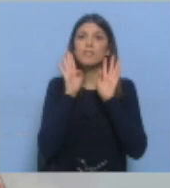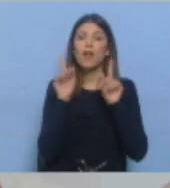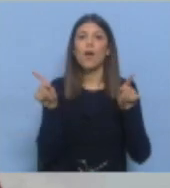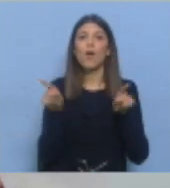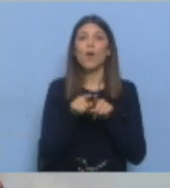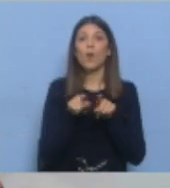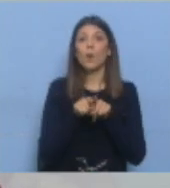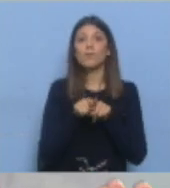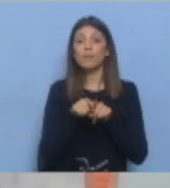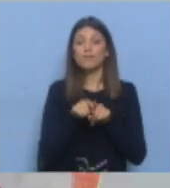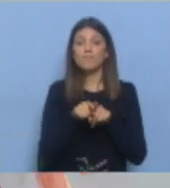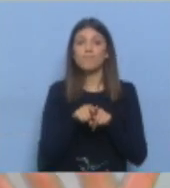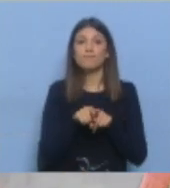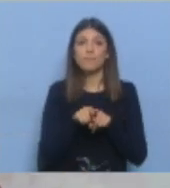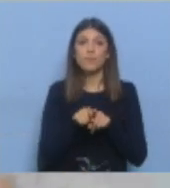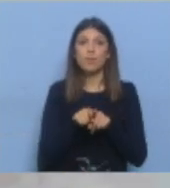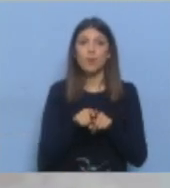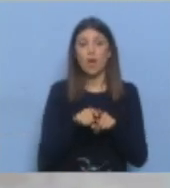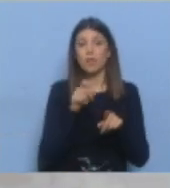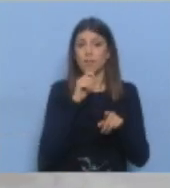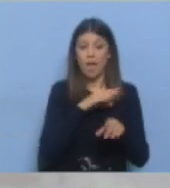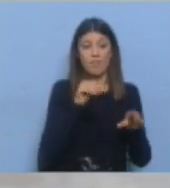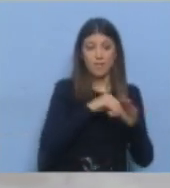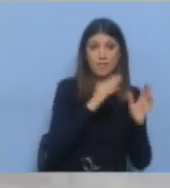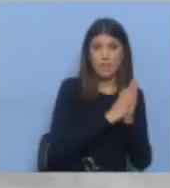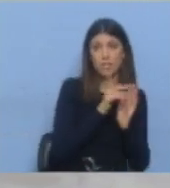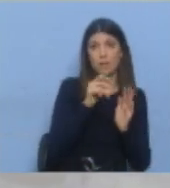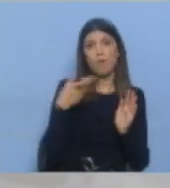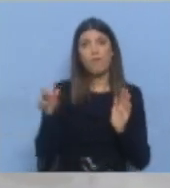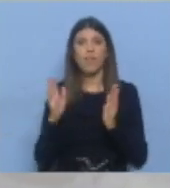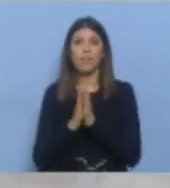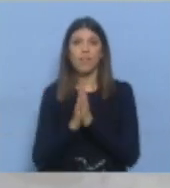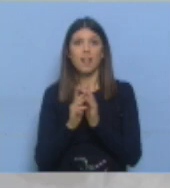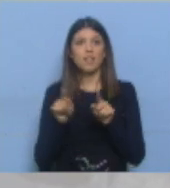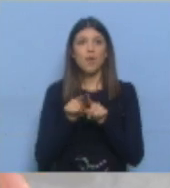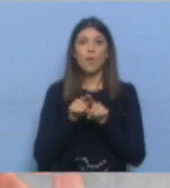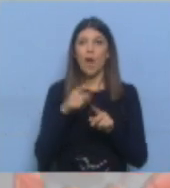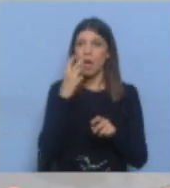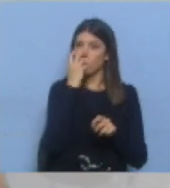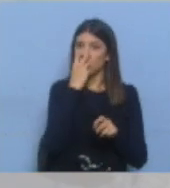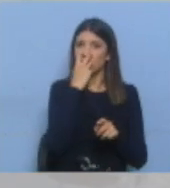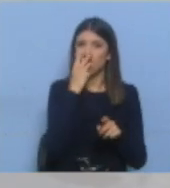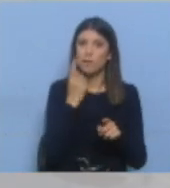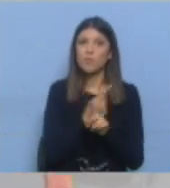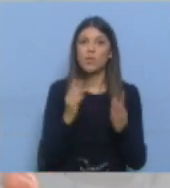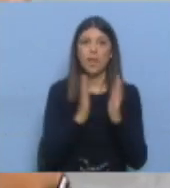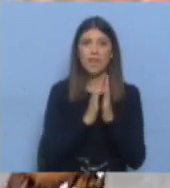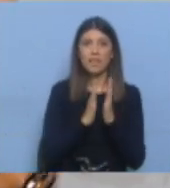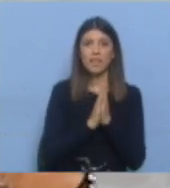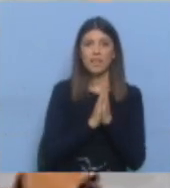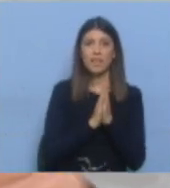também está dentro da Igreja. Não estou a dizer que seja fora da Igreja, mas eu acho que isso é um fenómeno muito curioso em que a própria Igreja é